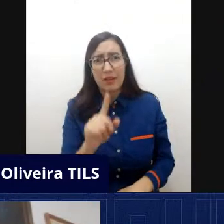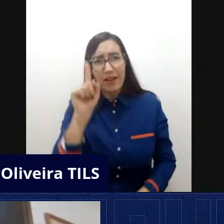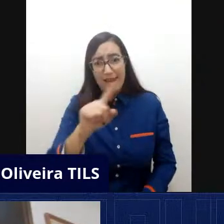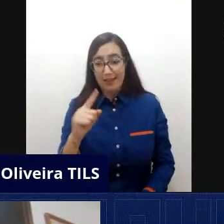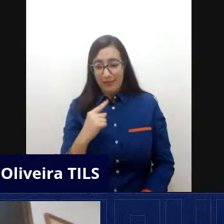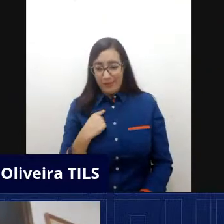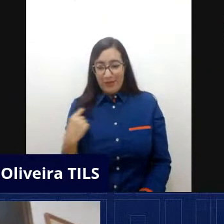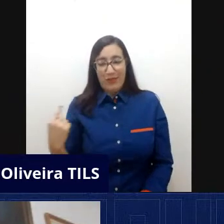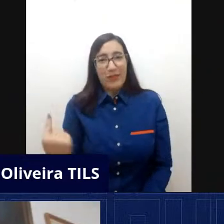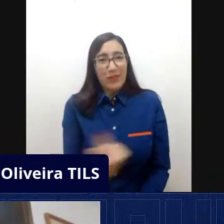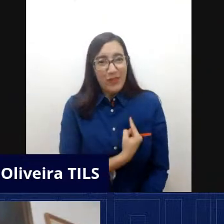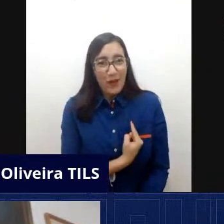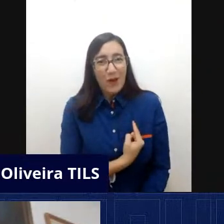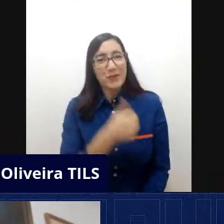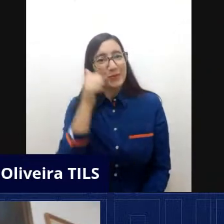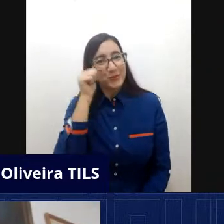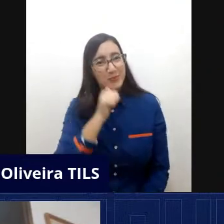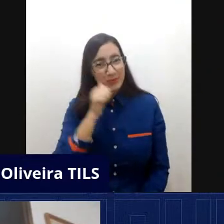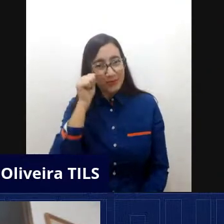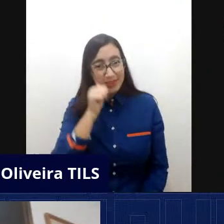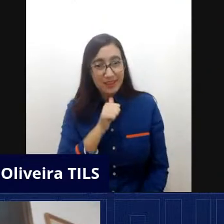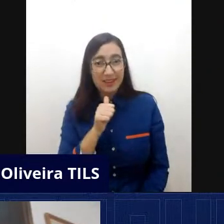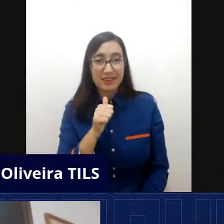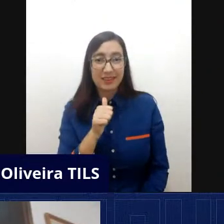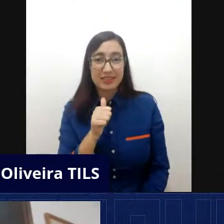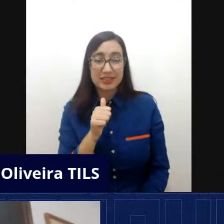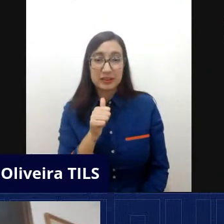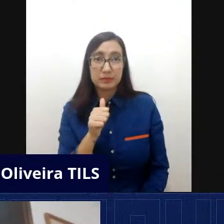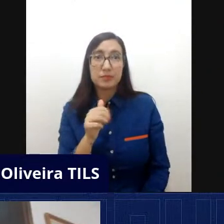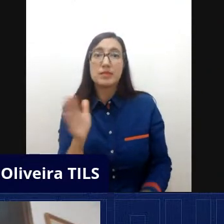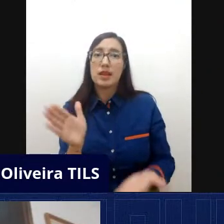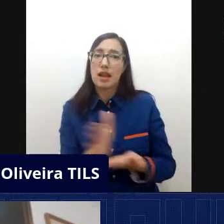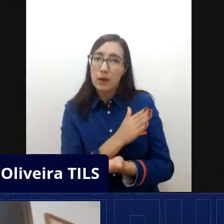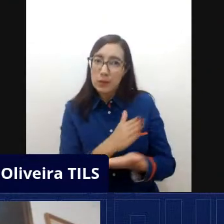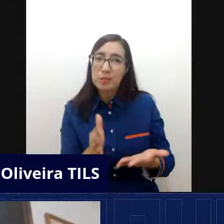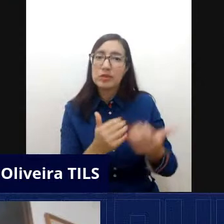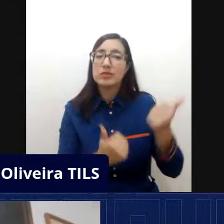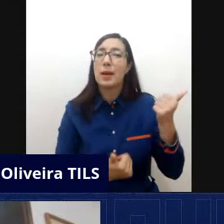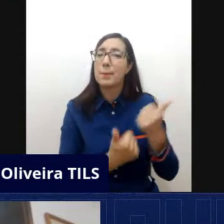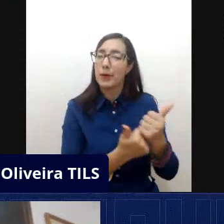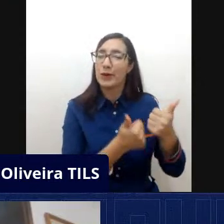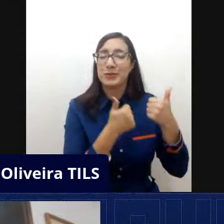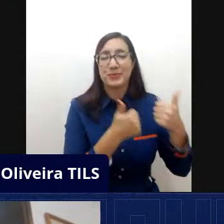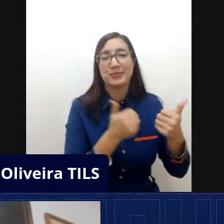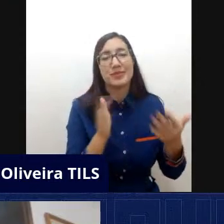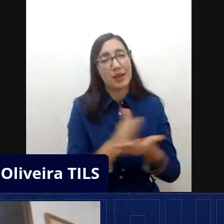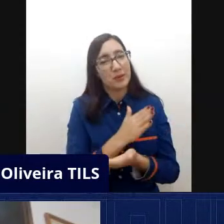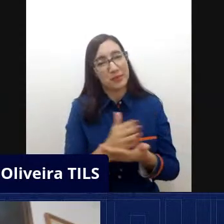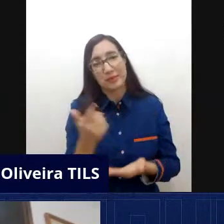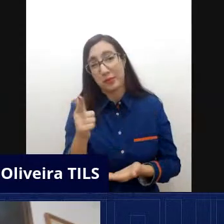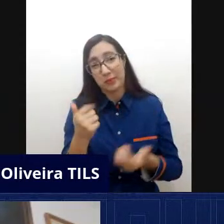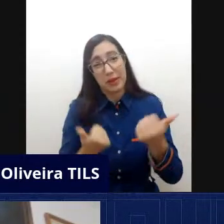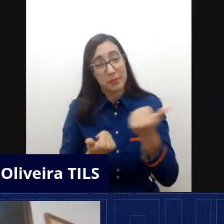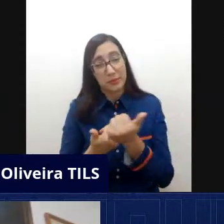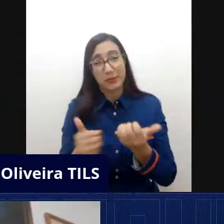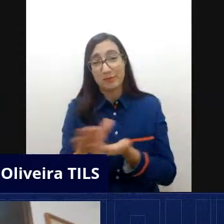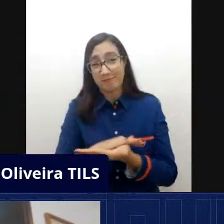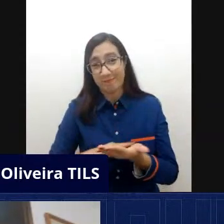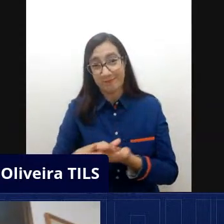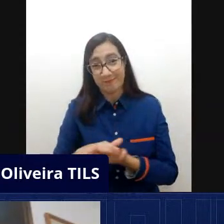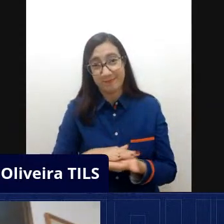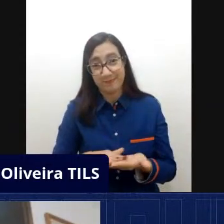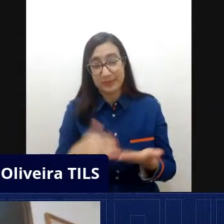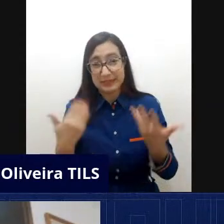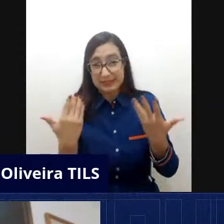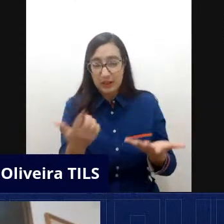umas mais, outras menos, algumas têm ajuda, outras não têm. E para finalizar, Lidiane, a gente quer que essa campanha